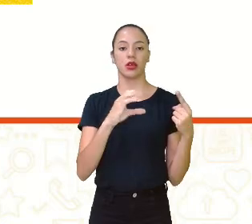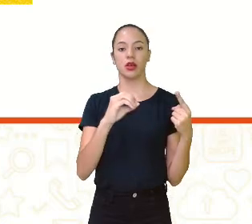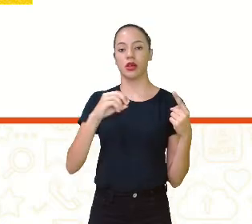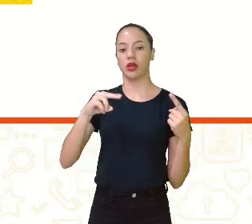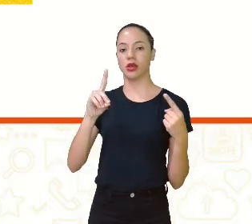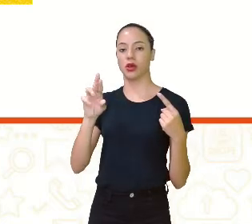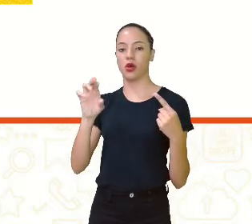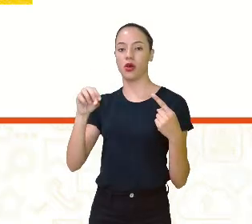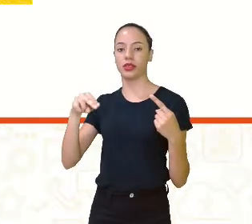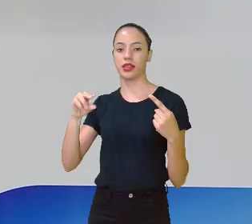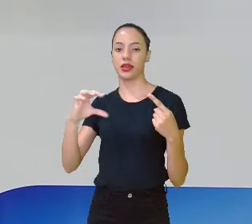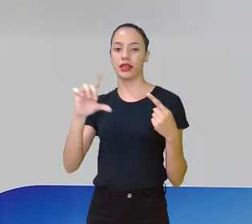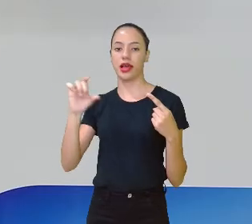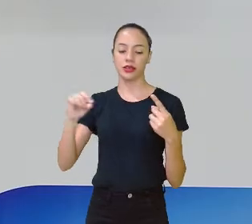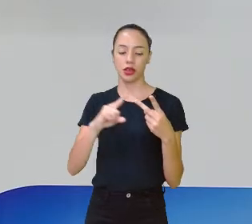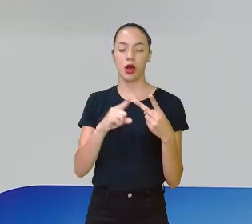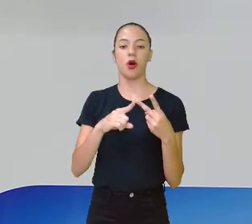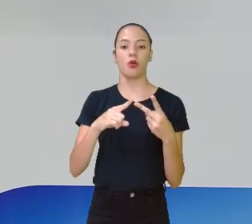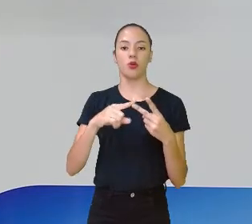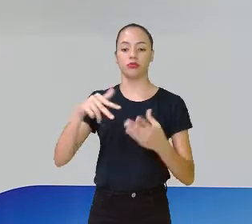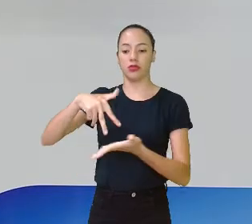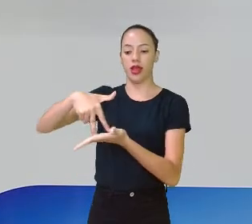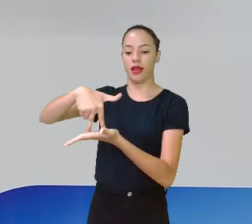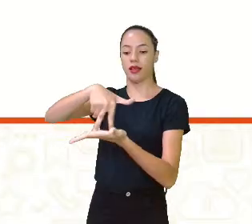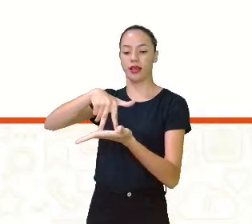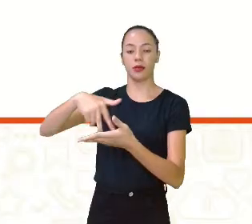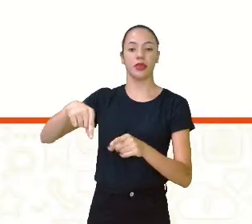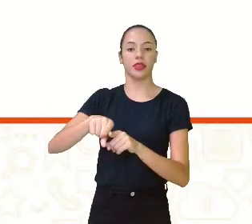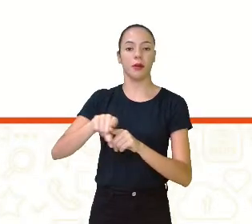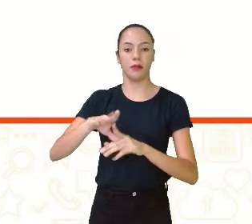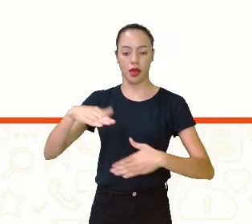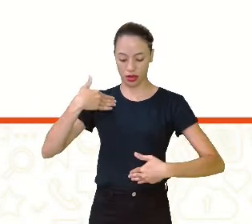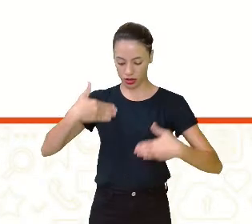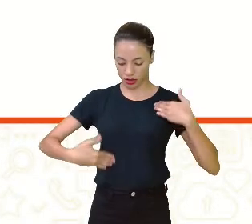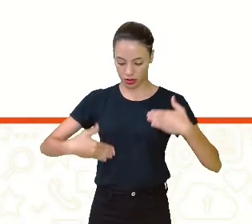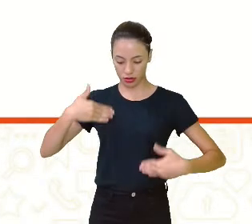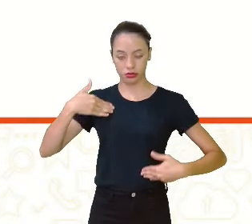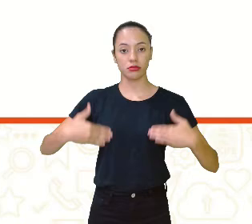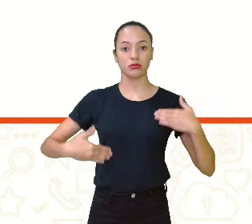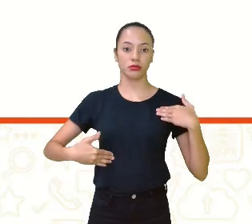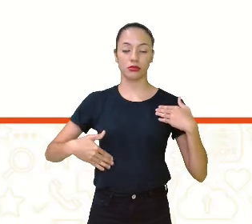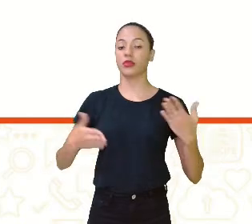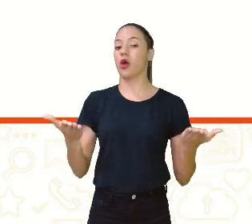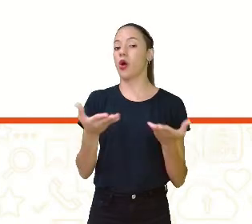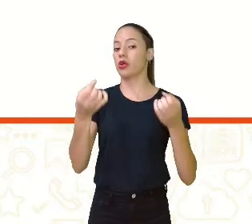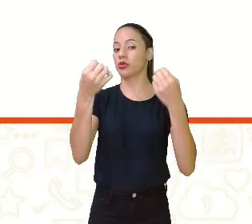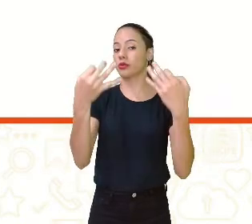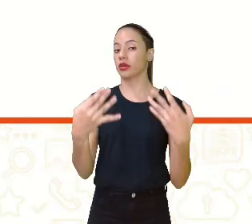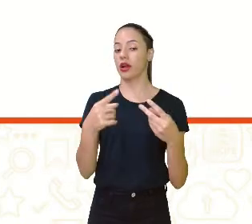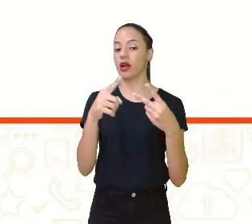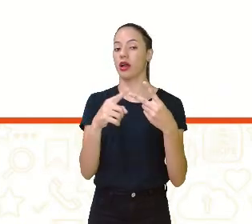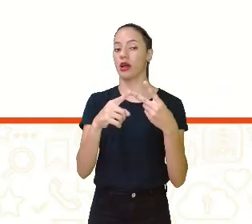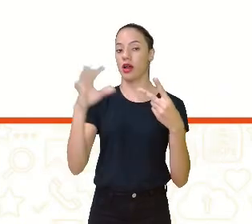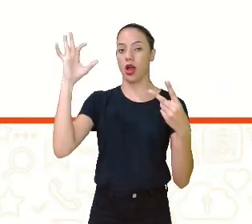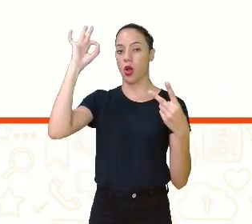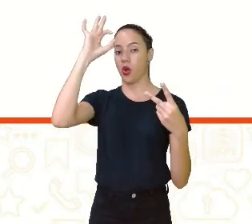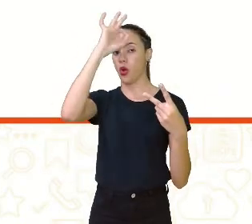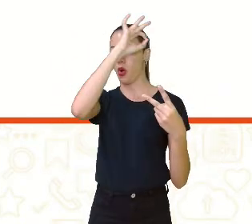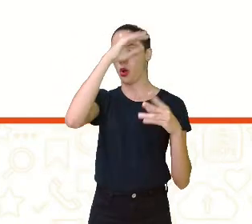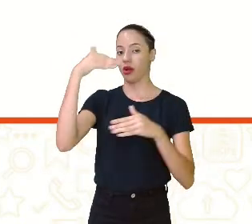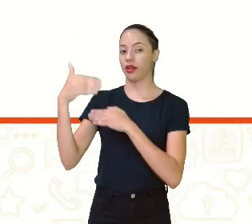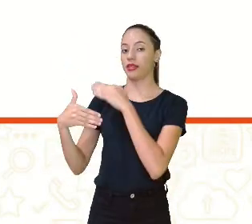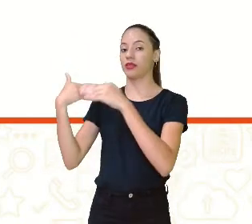o esquema corporal. Vamos agora falar sobre o cognitivo. O